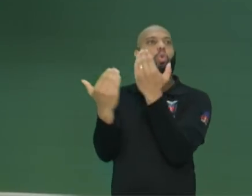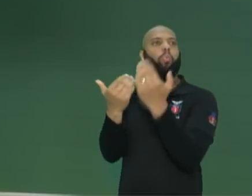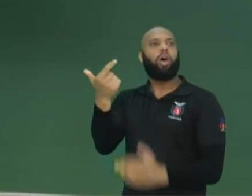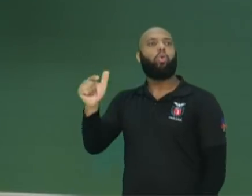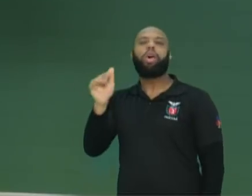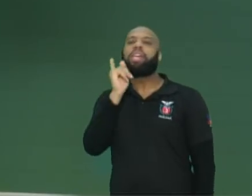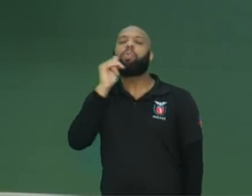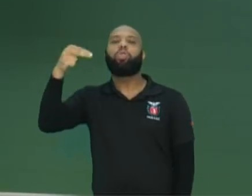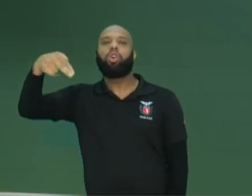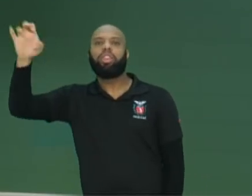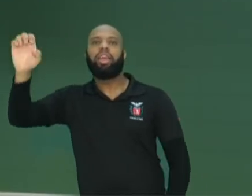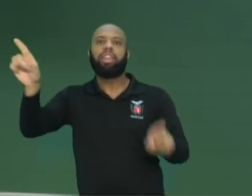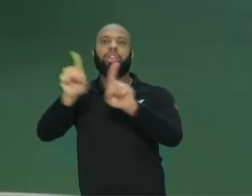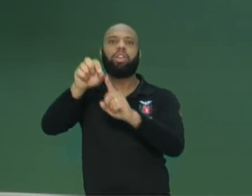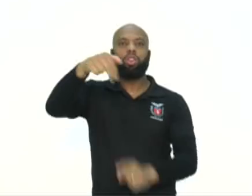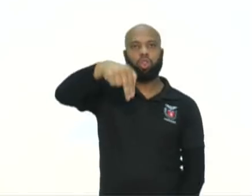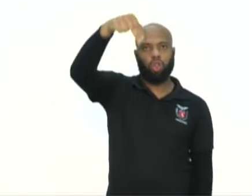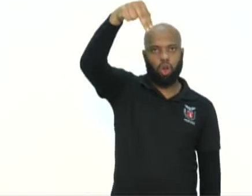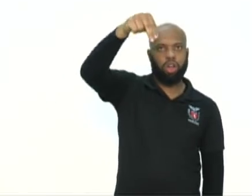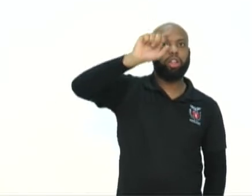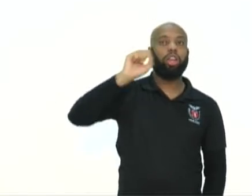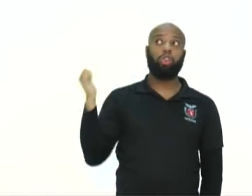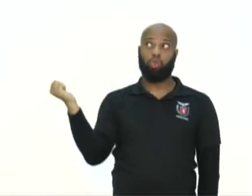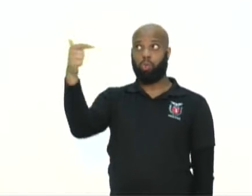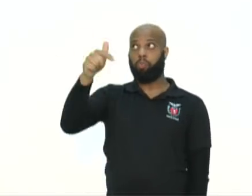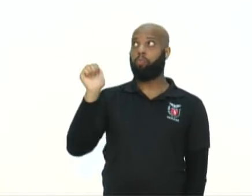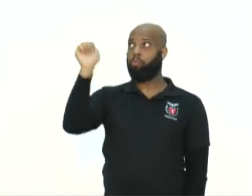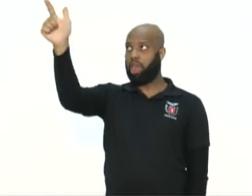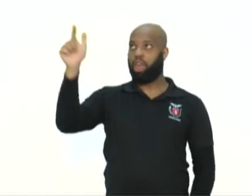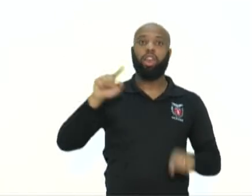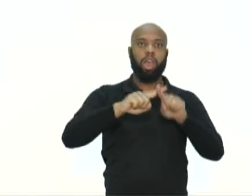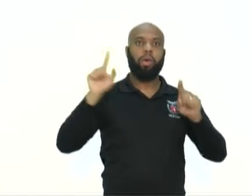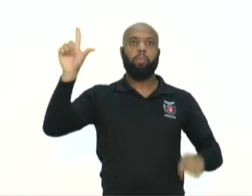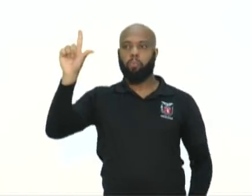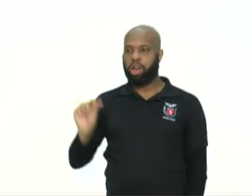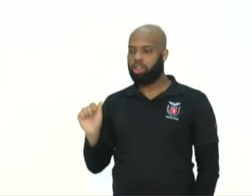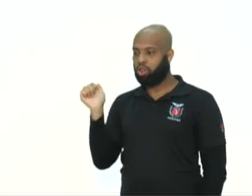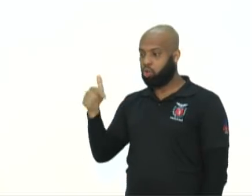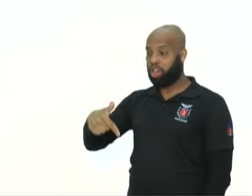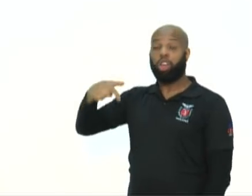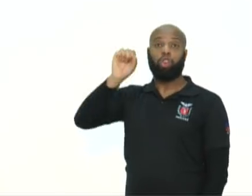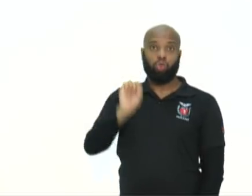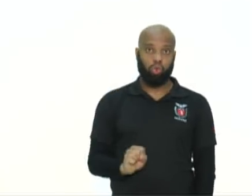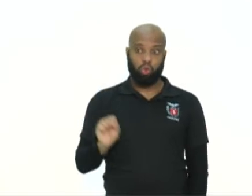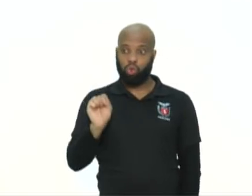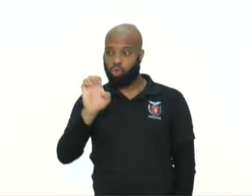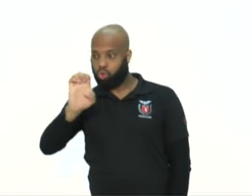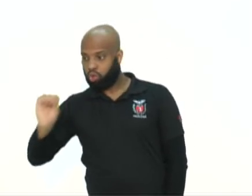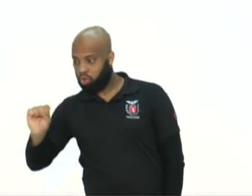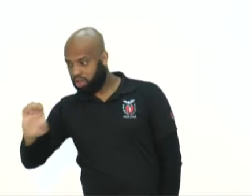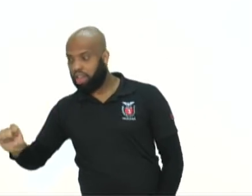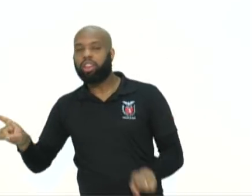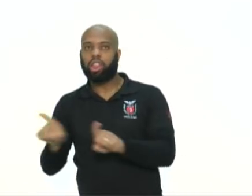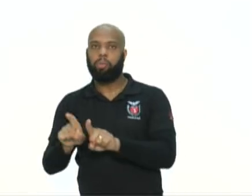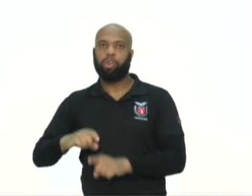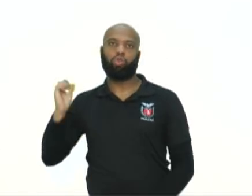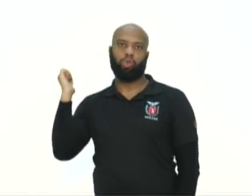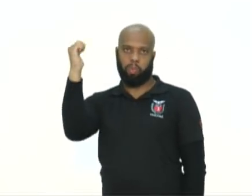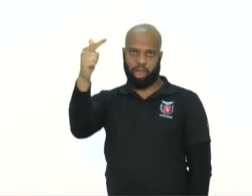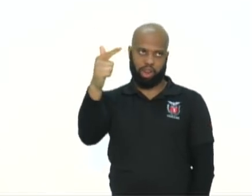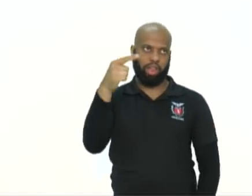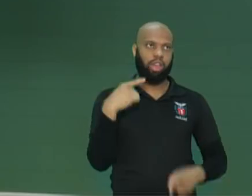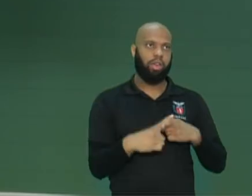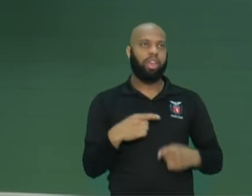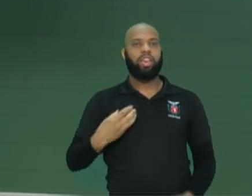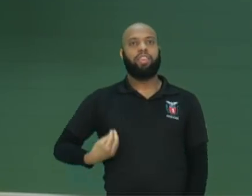com o nordeste e o norte, é maior, mas ela ainda é menor do que o sul e o sudeste. Certo? Então, quanto vivem